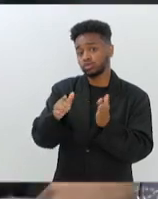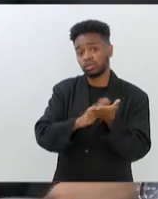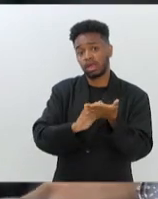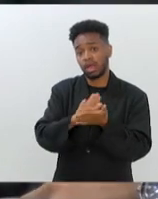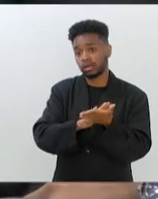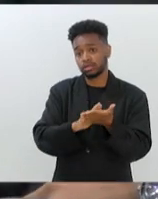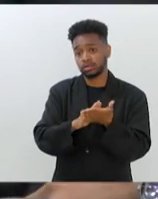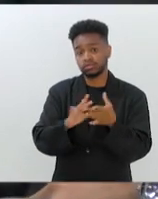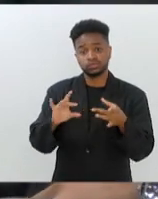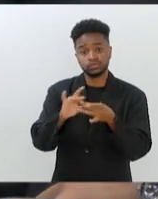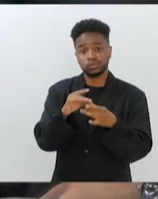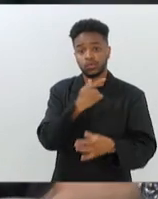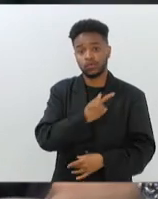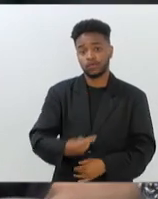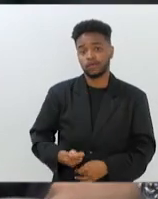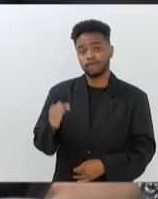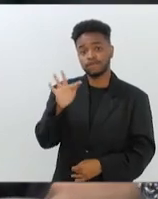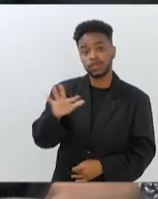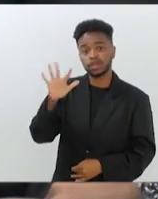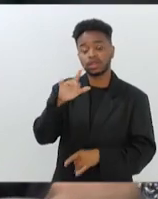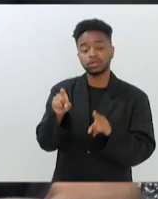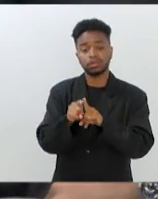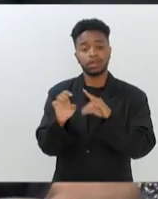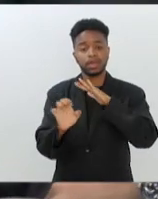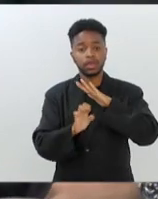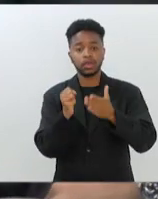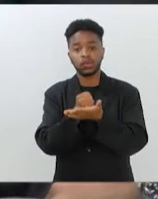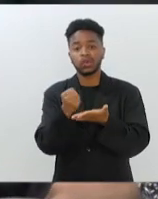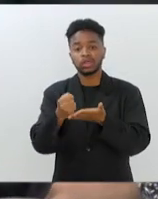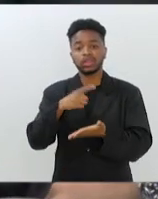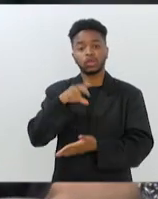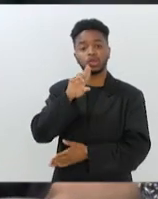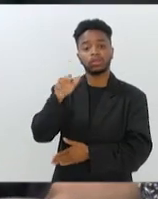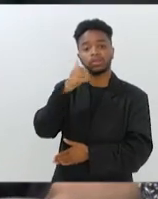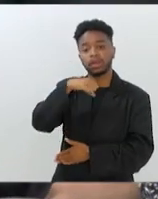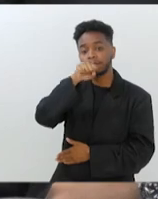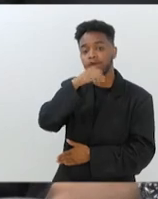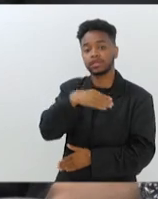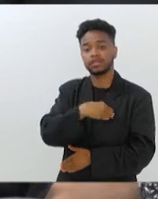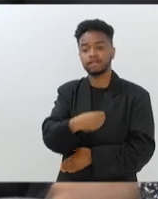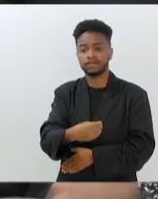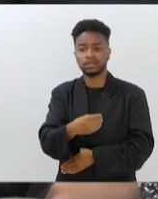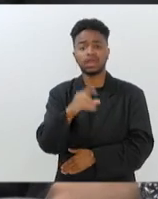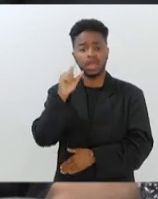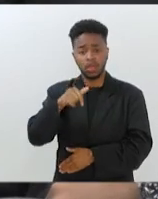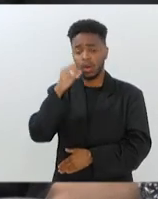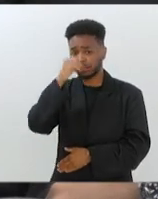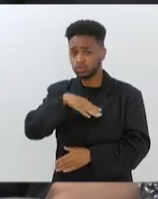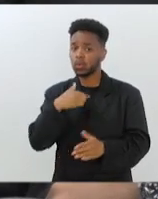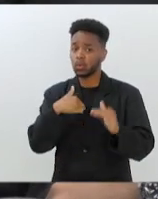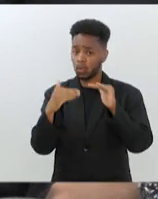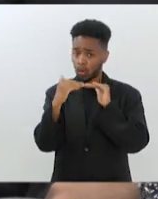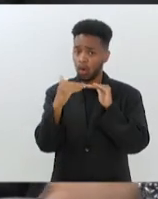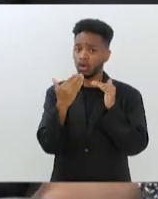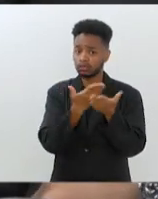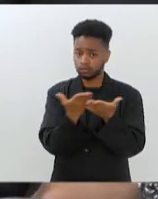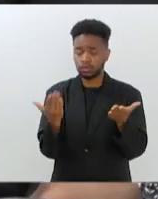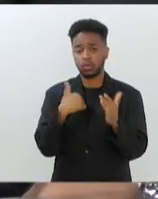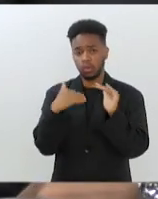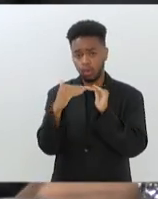em fal as empresas que eles contrataram era tudo do da mãe da filha não aquilo é um escarnio eu concordo com